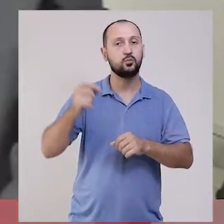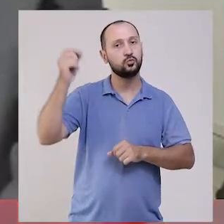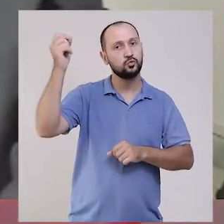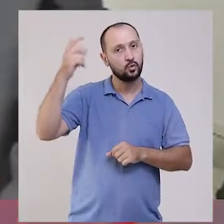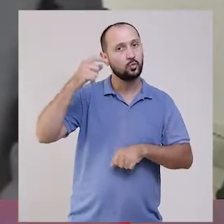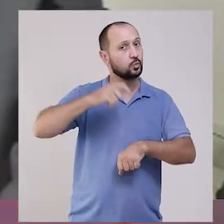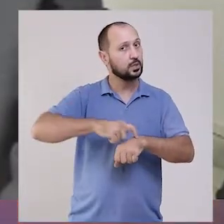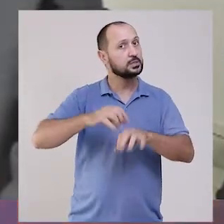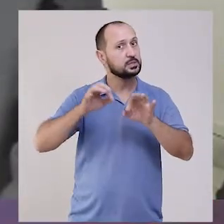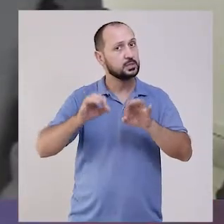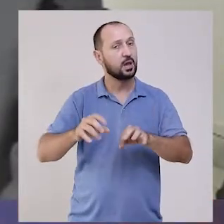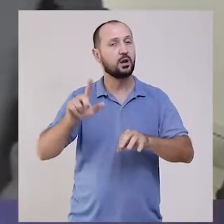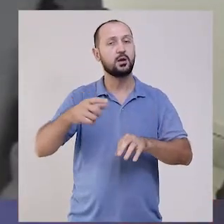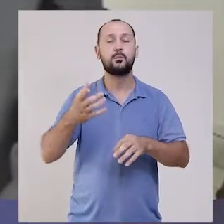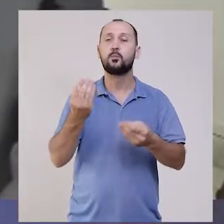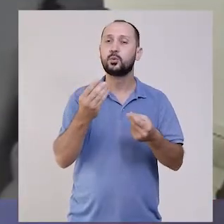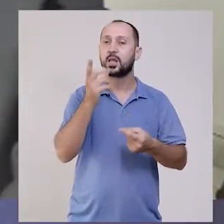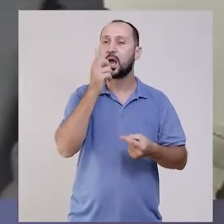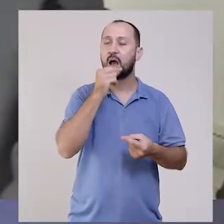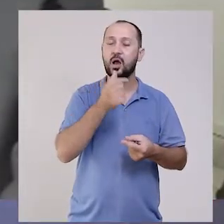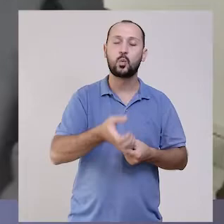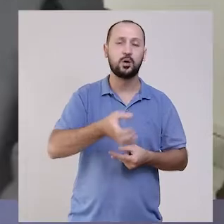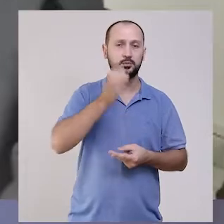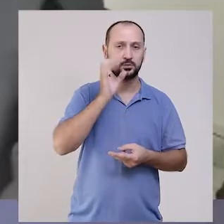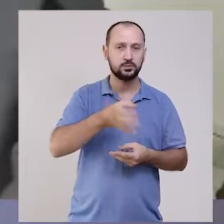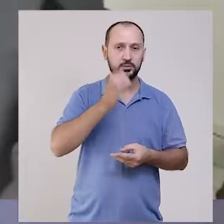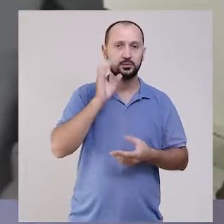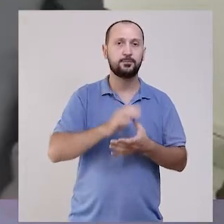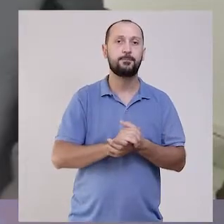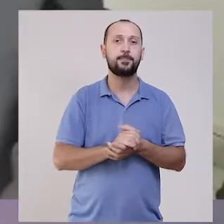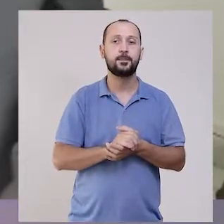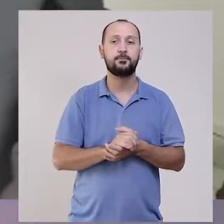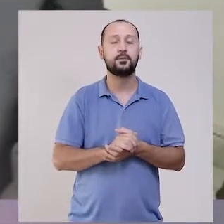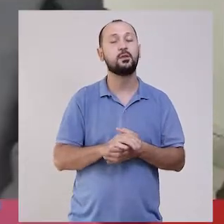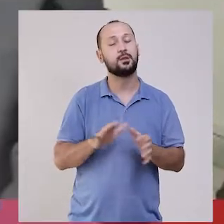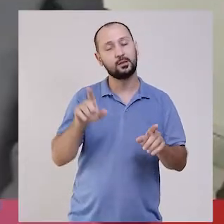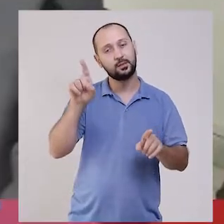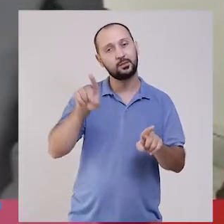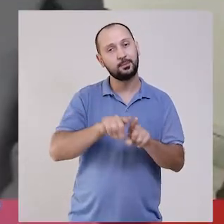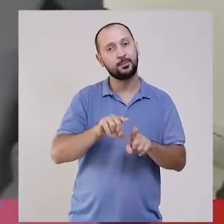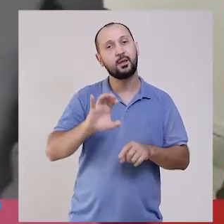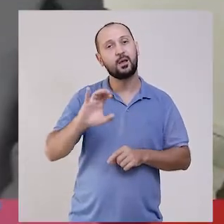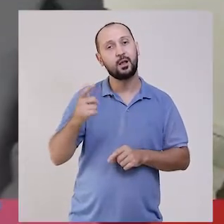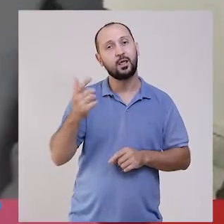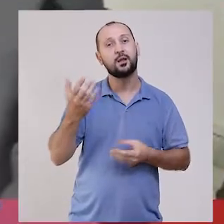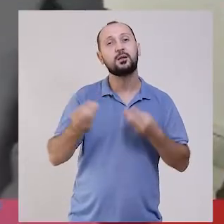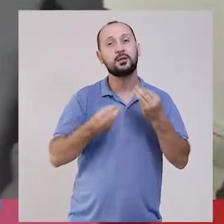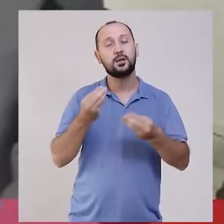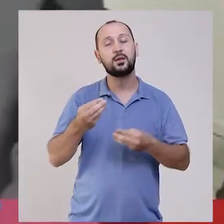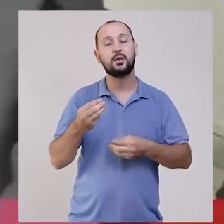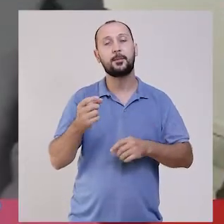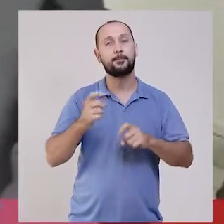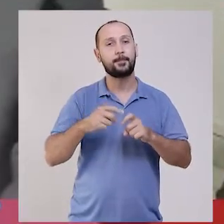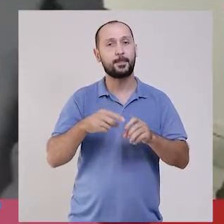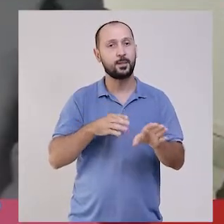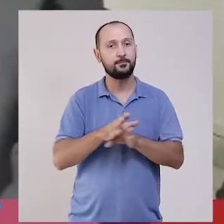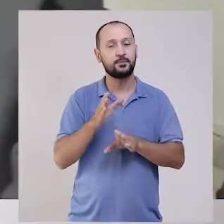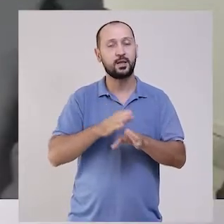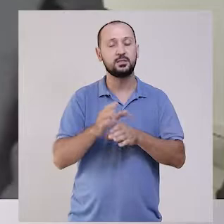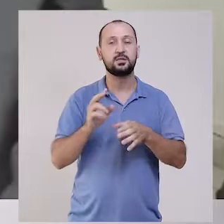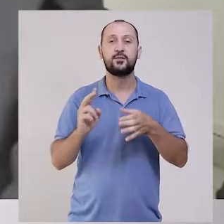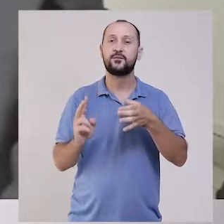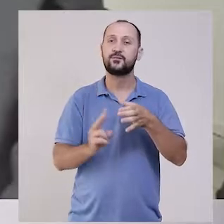bastante hidratação, né, a água, e é óbvio, bem orientado por um médico. As vitaminas, elas